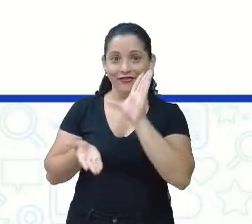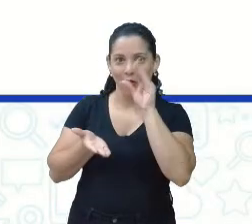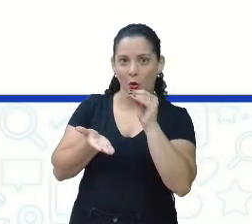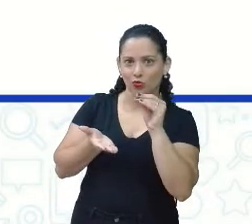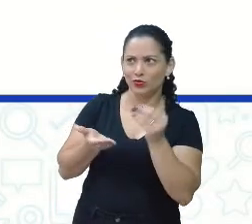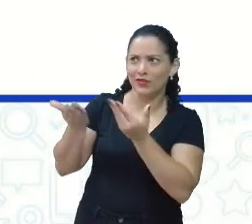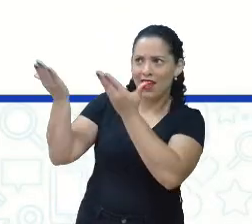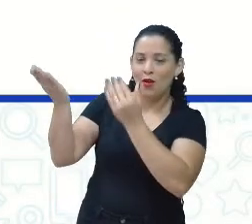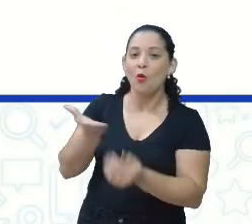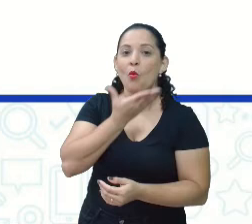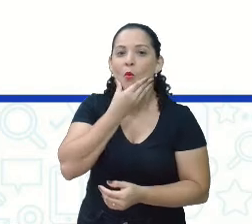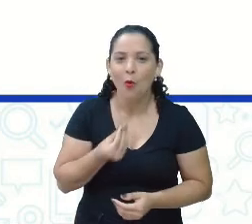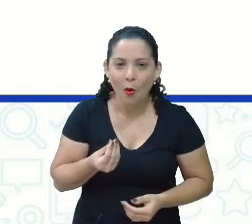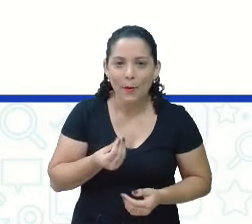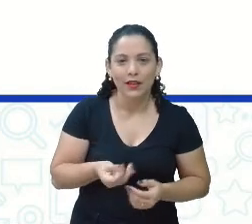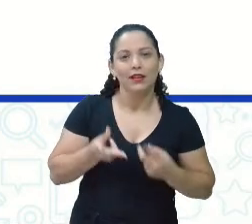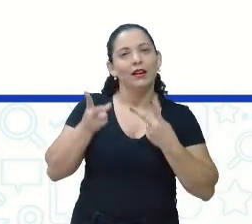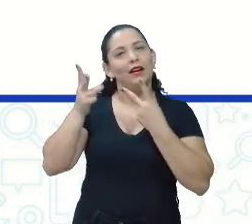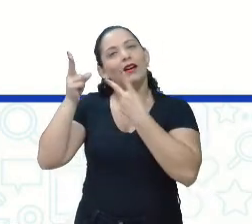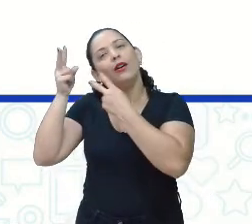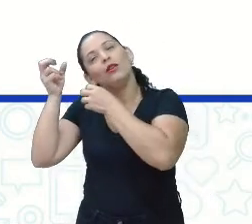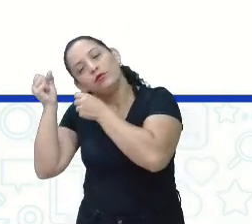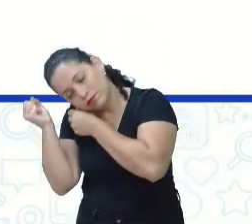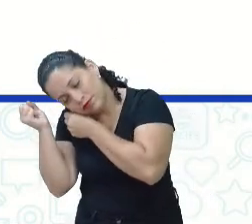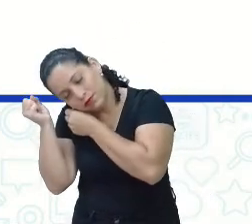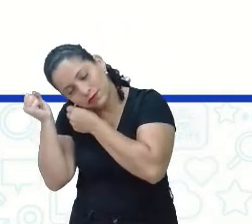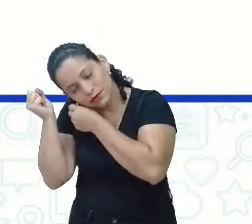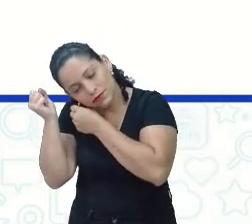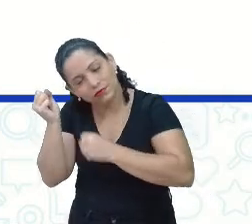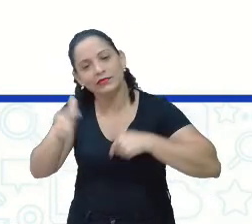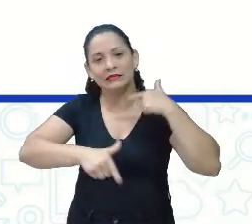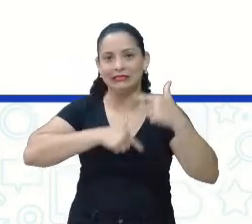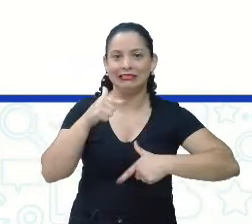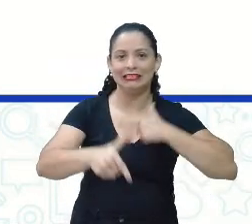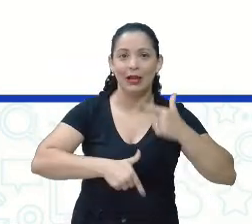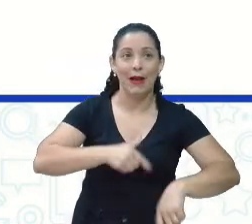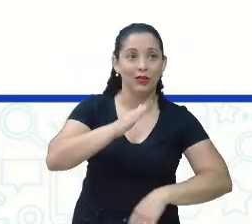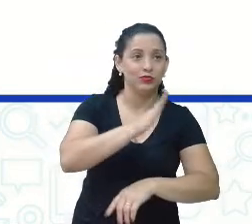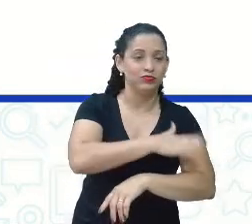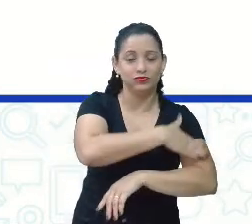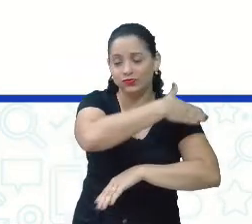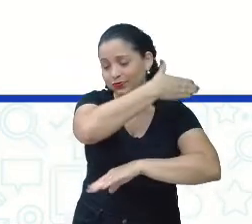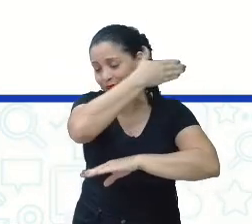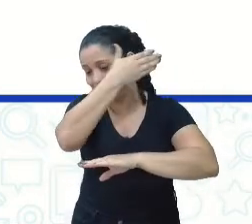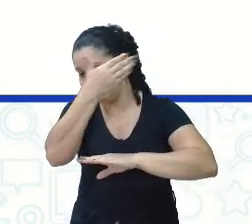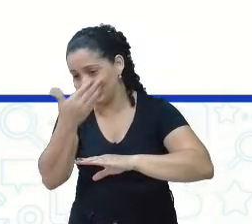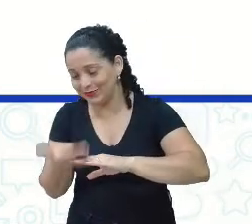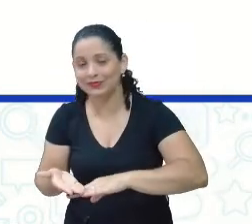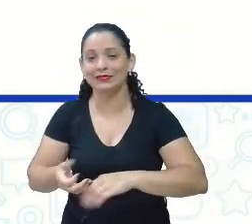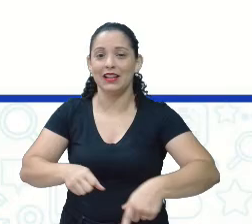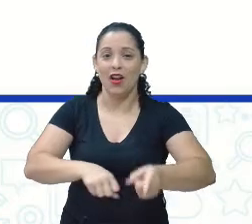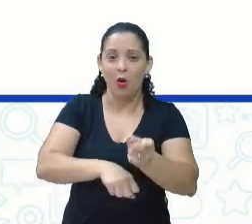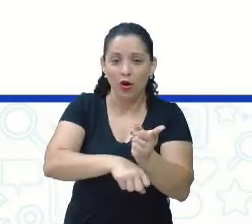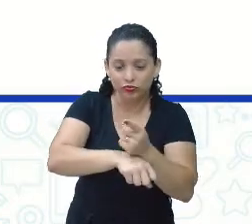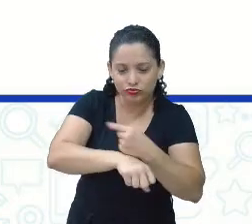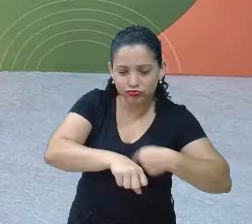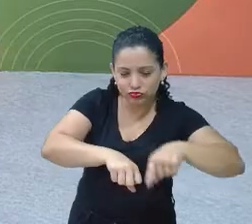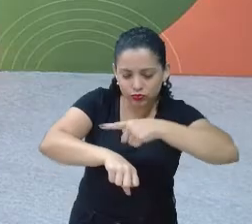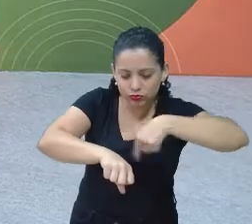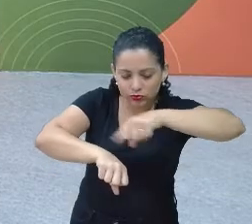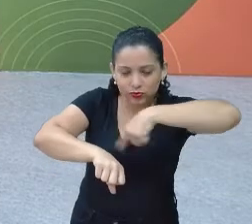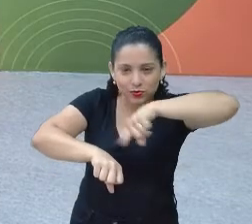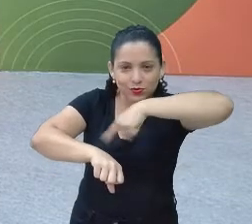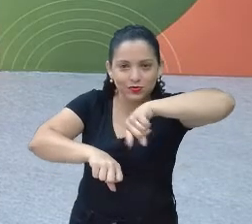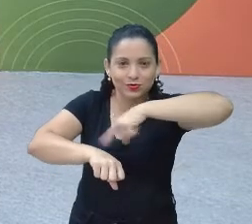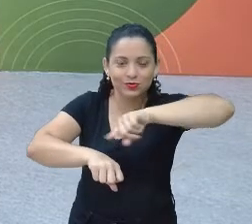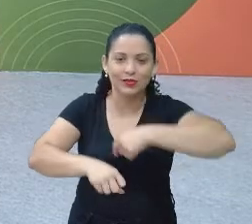cara está morto. Cansadíssimo, e a gente tem uma rotina de trabalho de 2 cidades, de uma carga horária bem grandona, então a gente